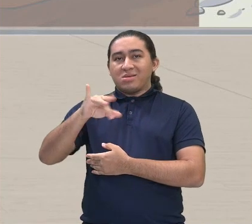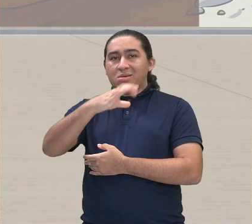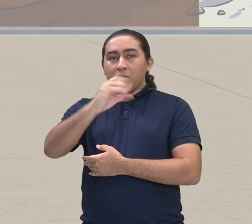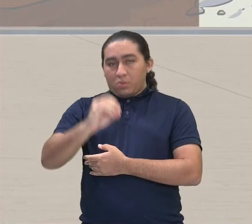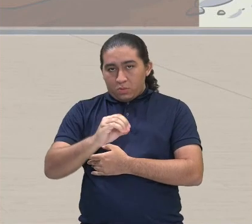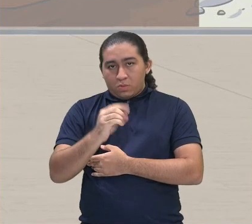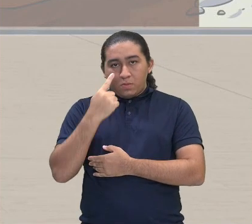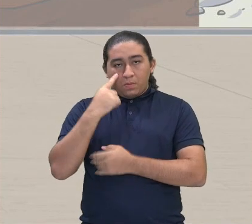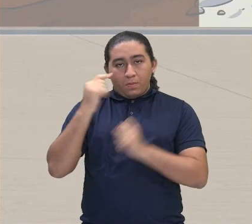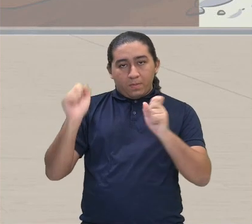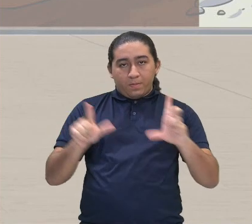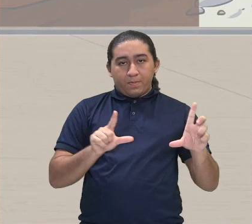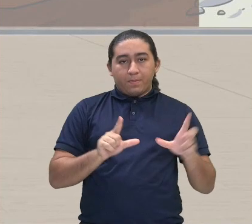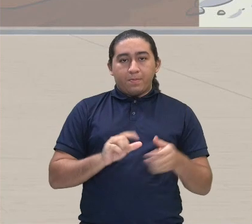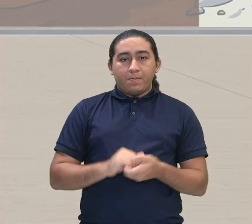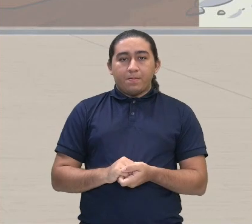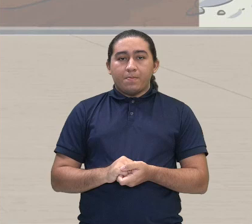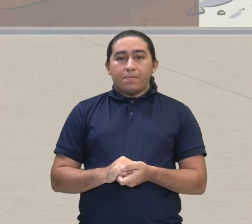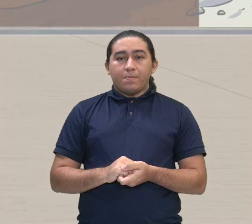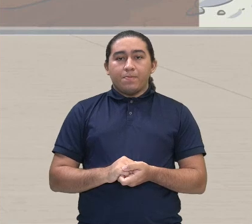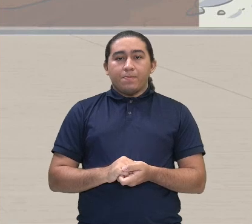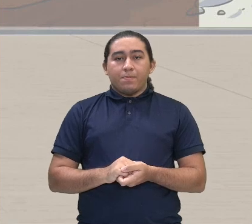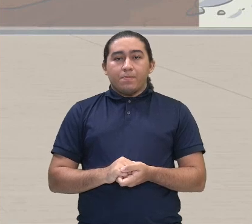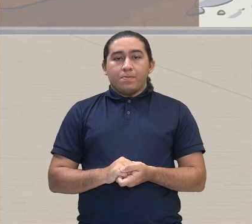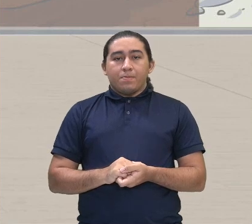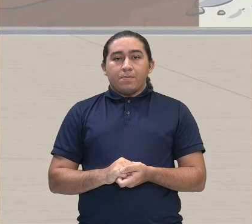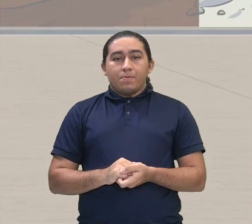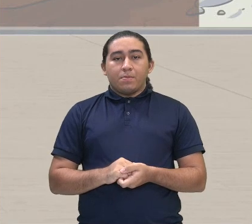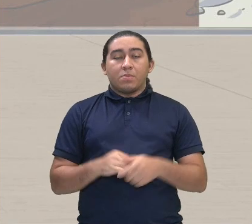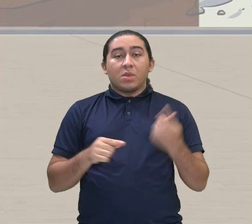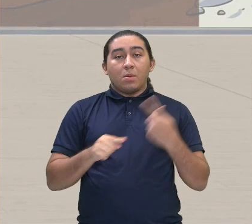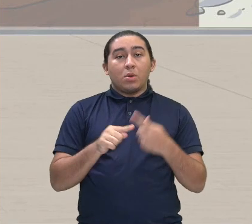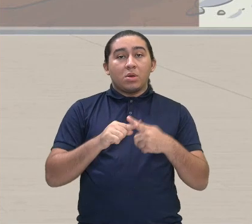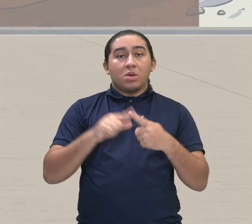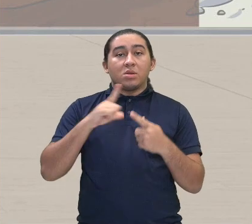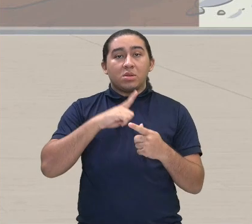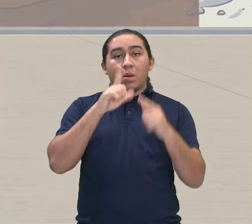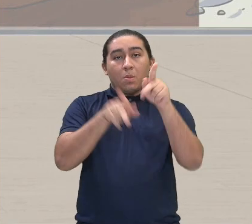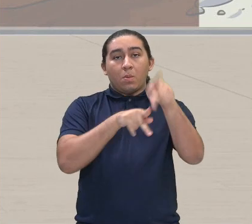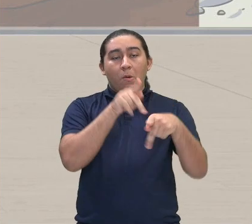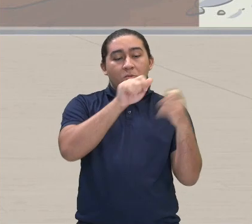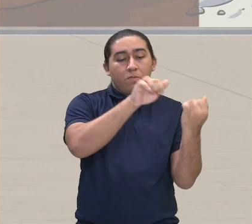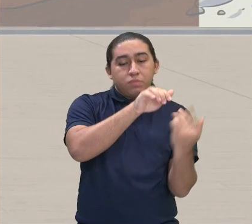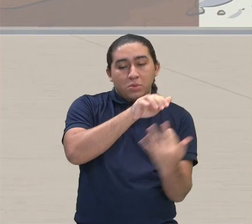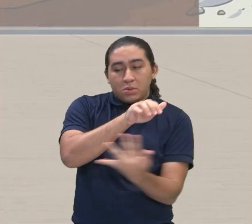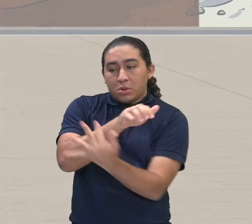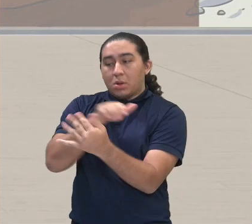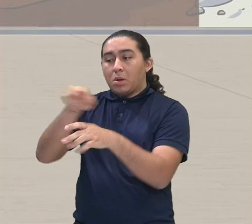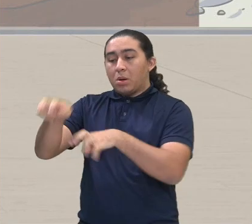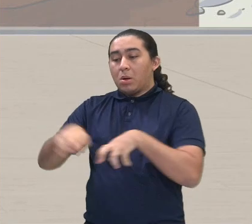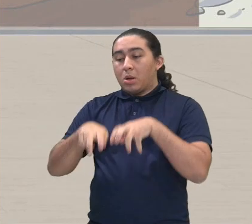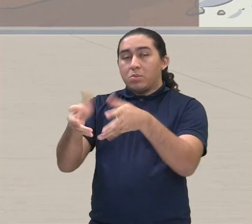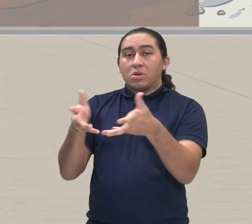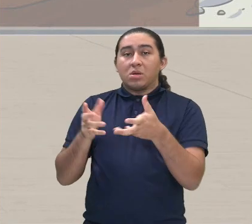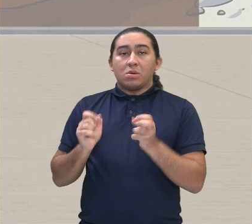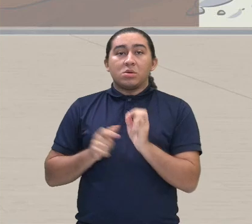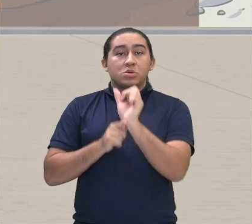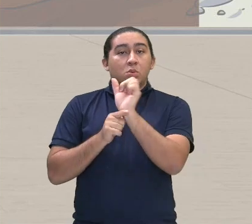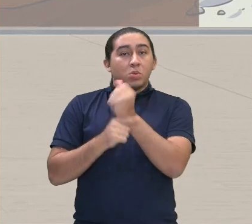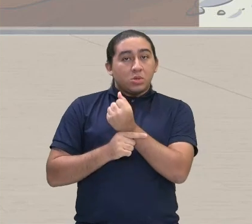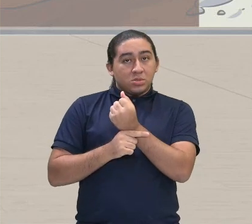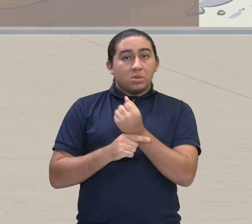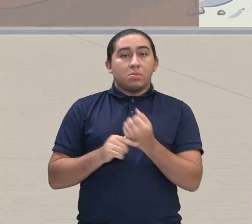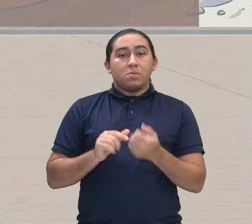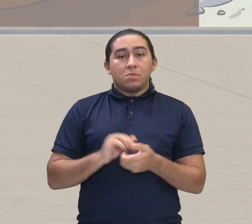na sequência. Por conta de quê? Justamente dessa migração das populações para o campo em busca de segurança, porque